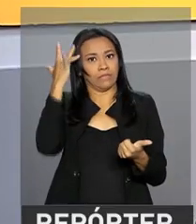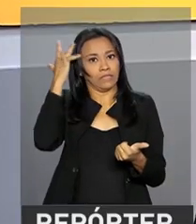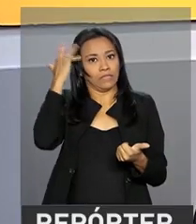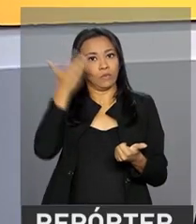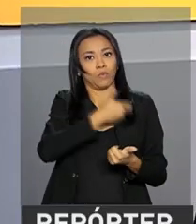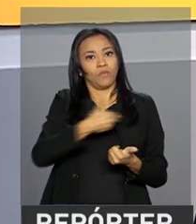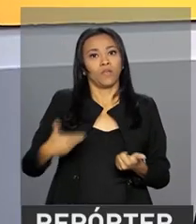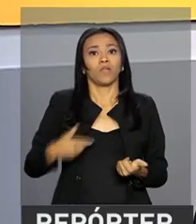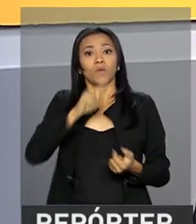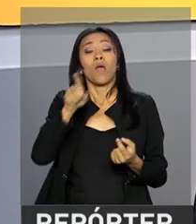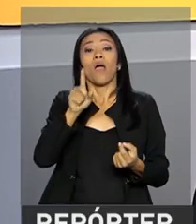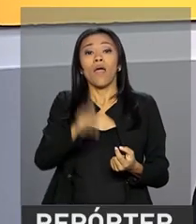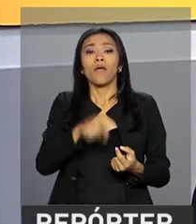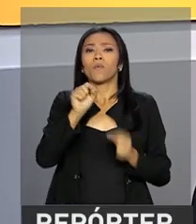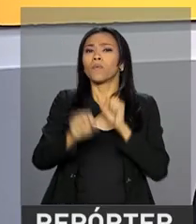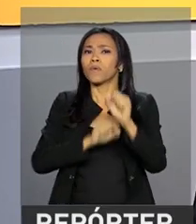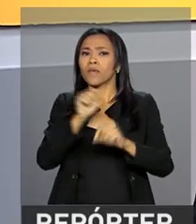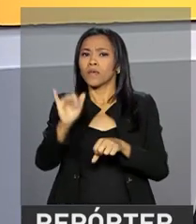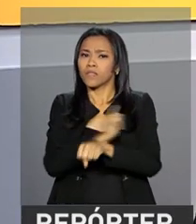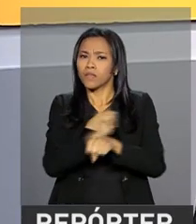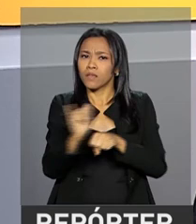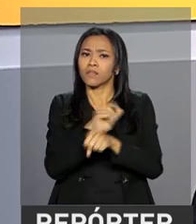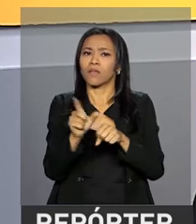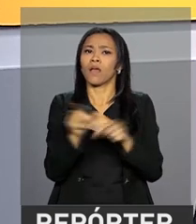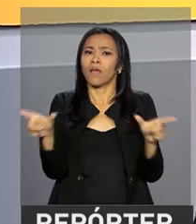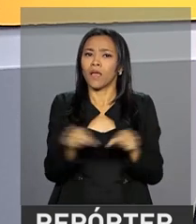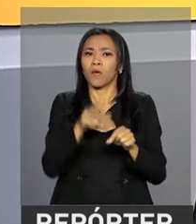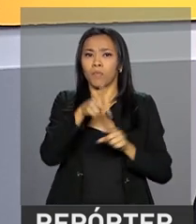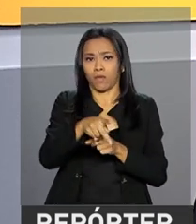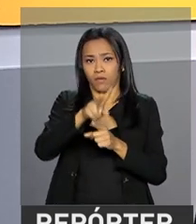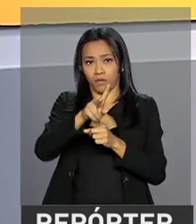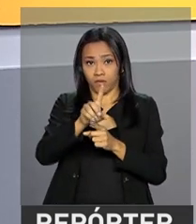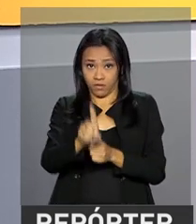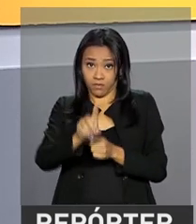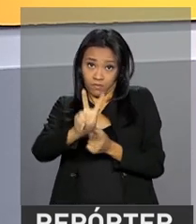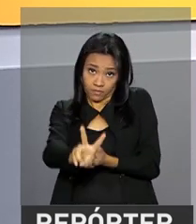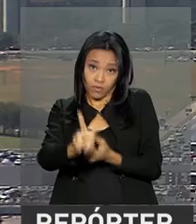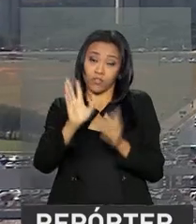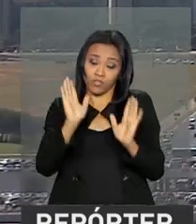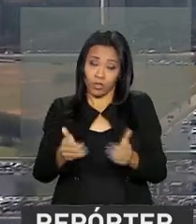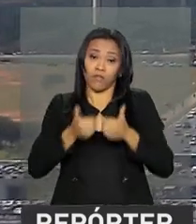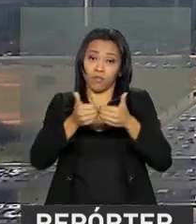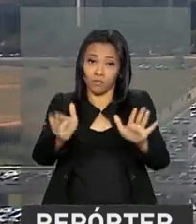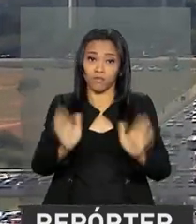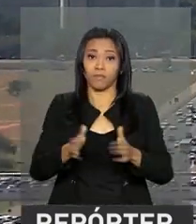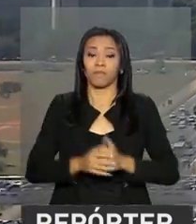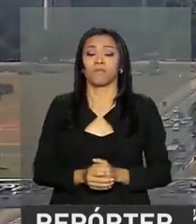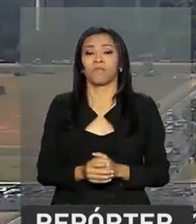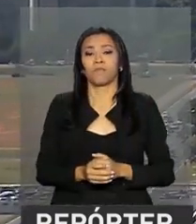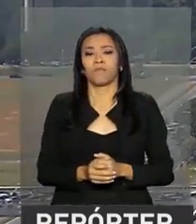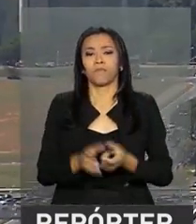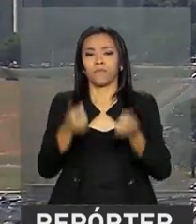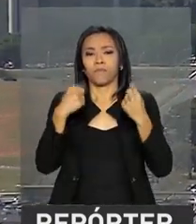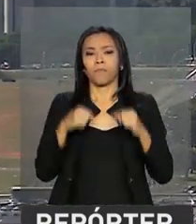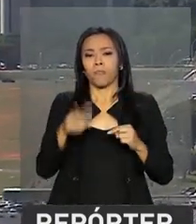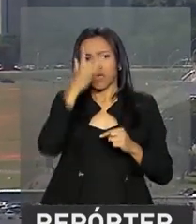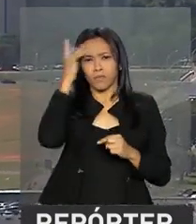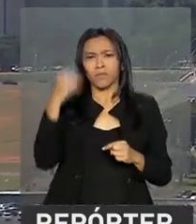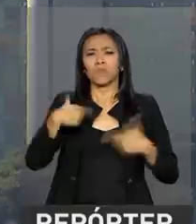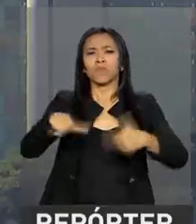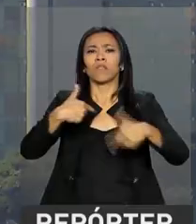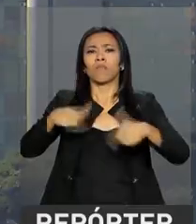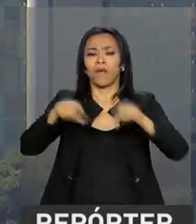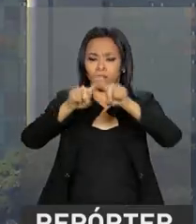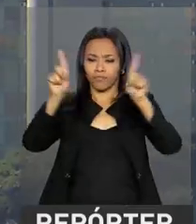é o programa de desligamento voluntário que já está valendo os servidores públicos